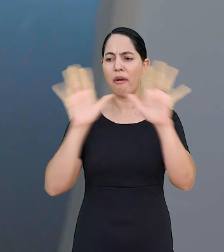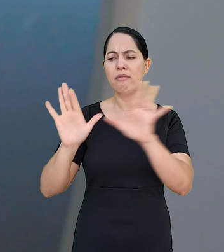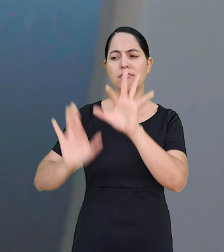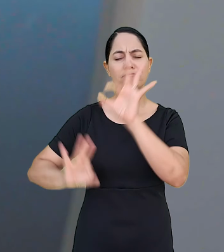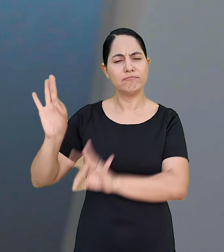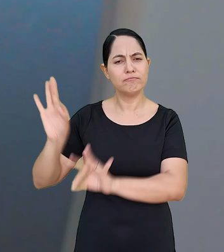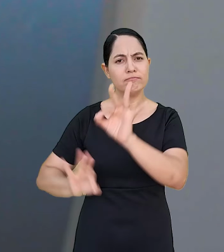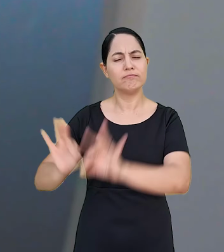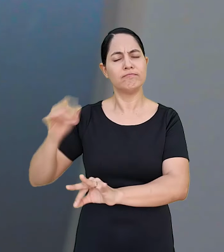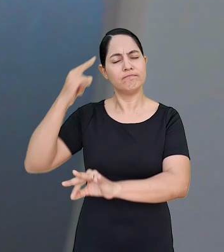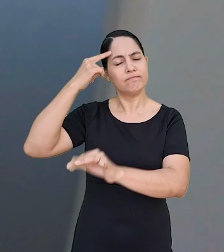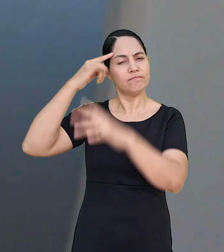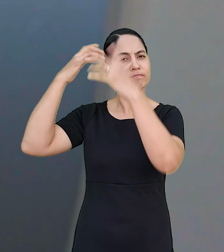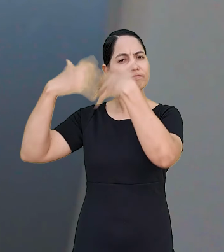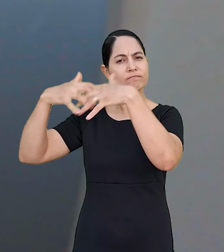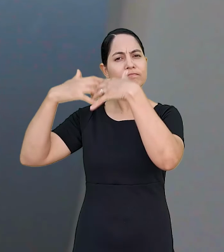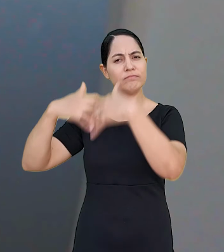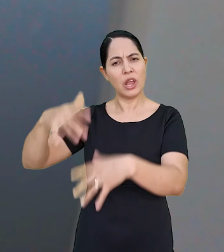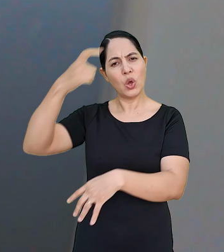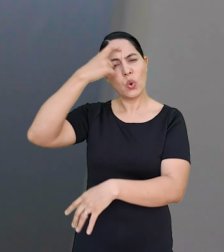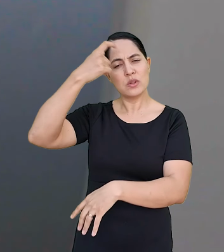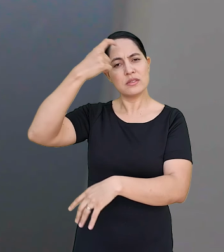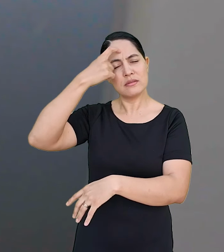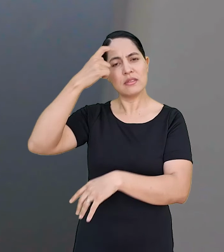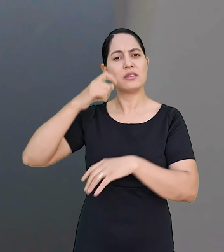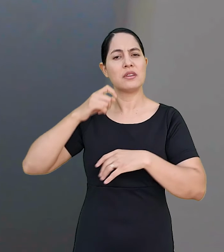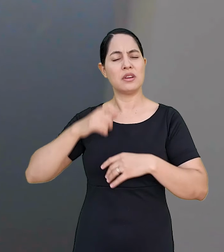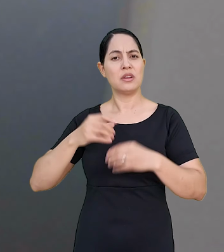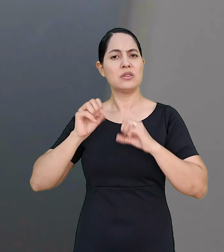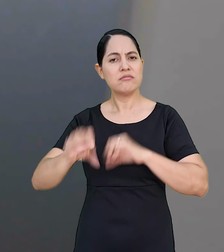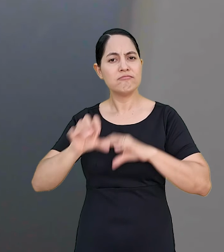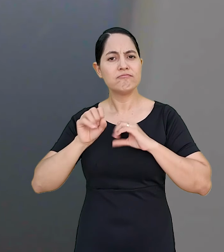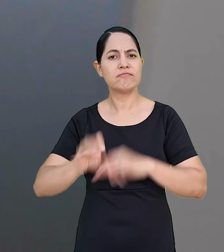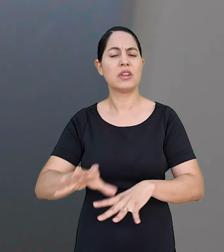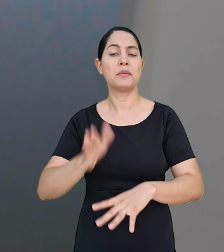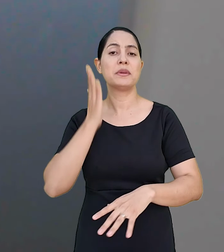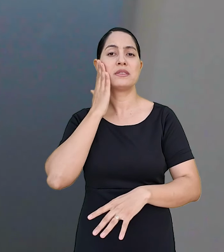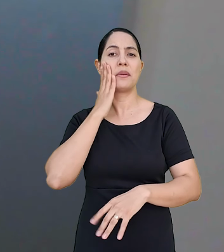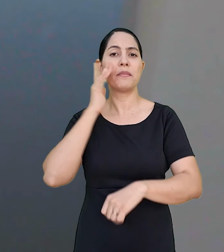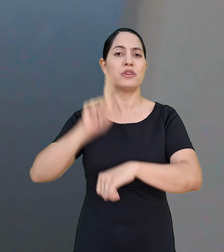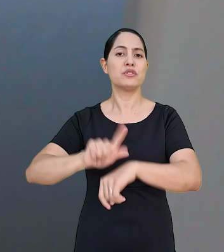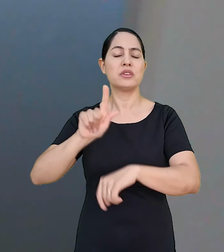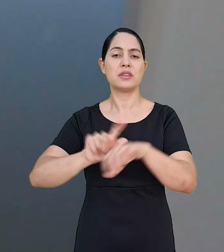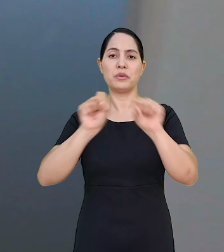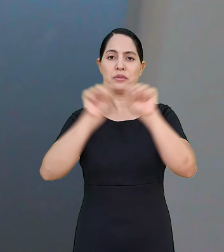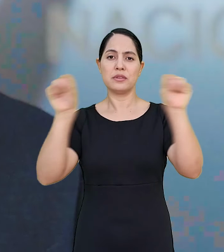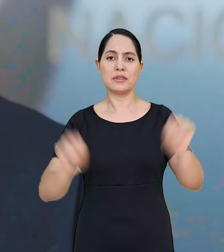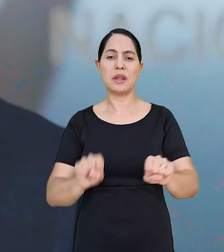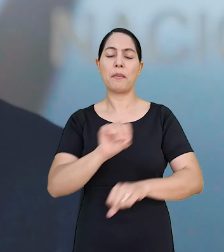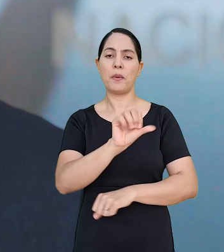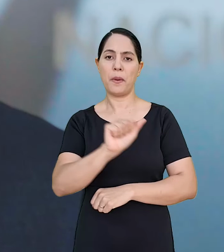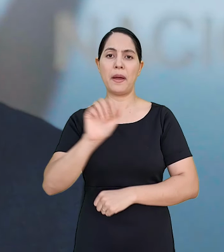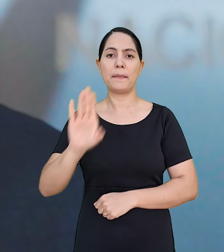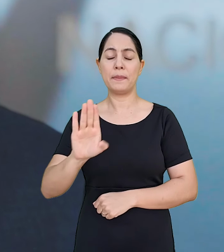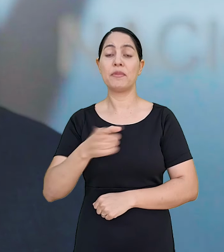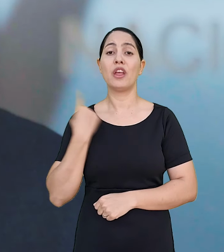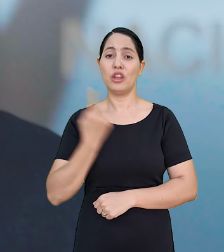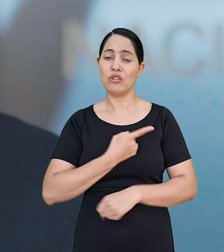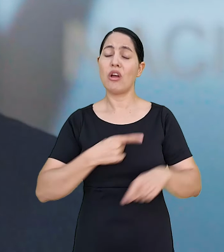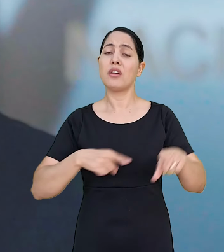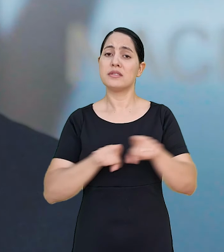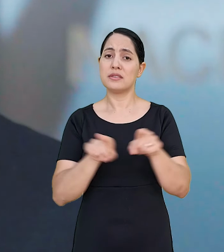refletirmos e conscientizarmos da importância das escolas superiores de advocacia na gestão do sistema OAB e promovermos